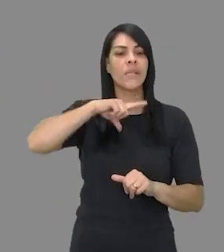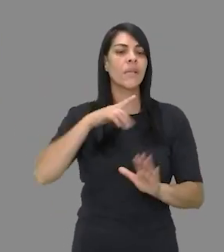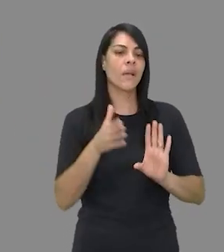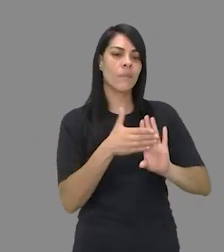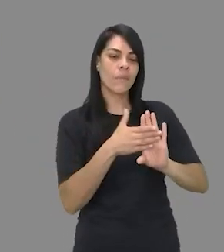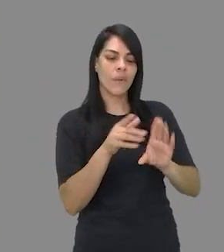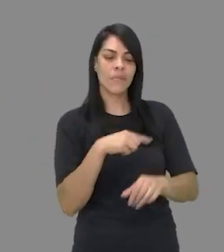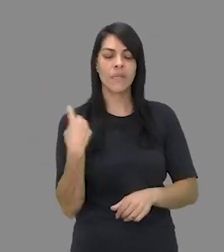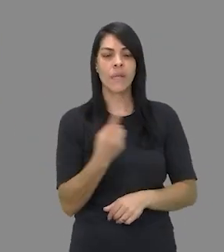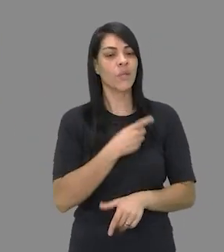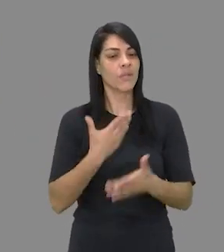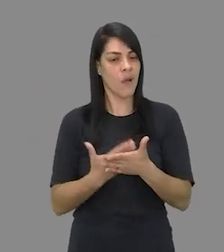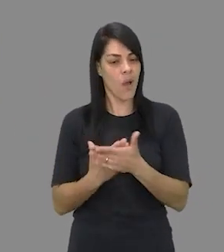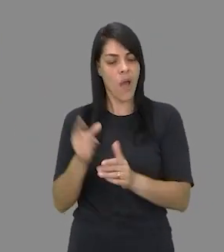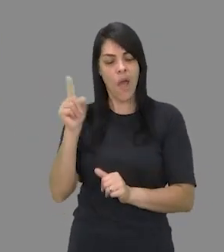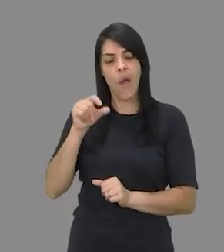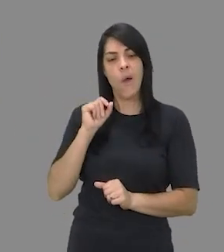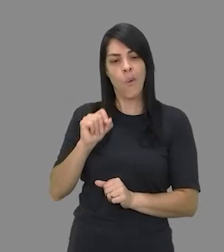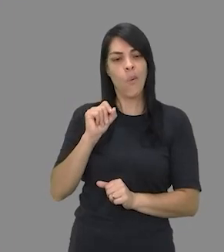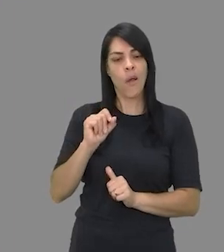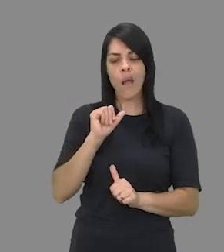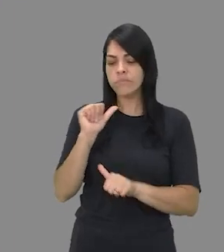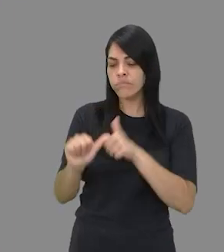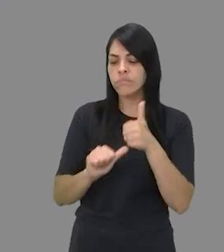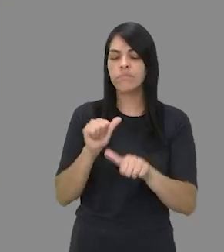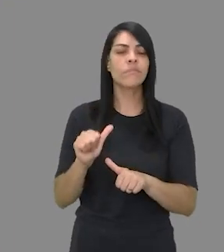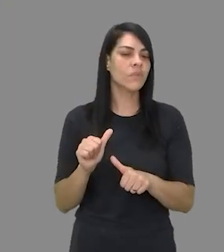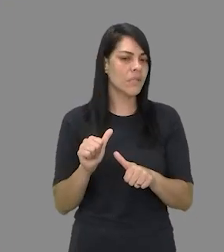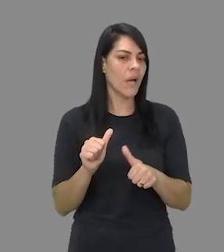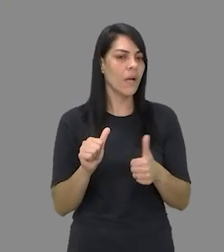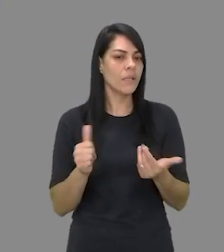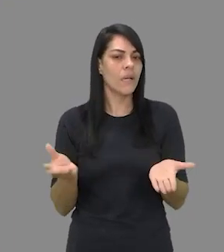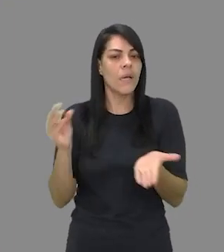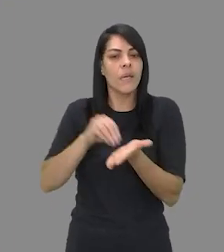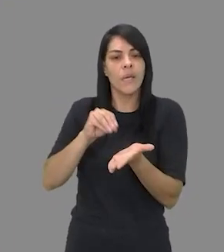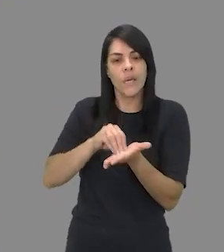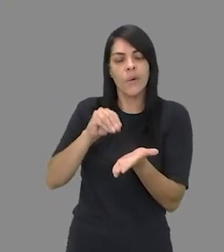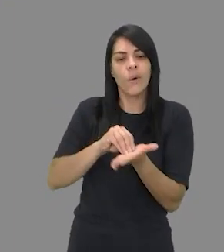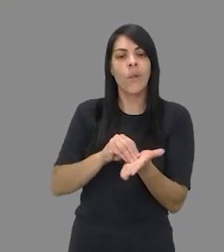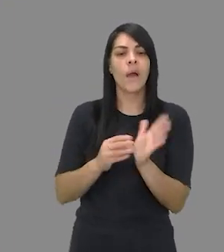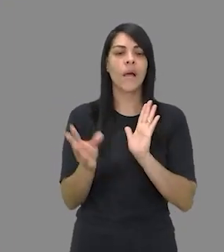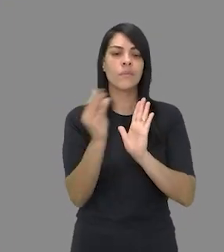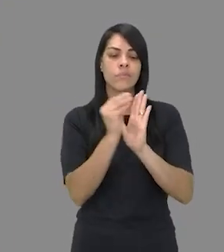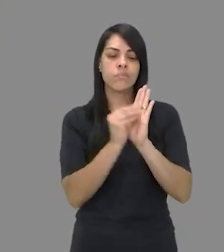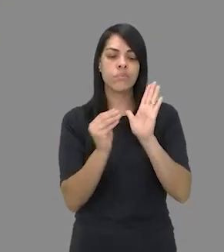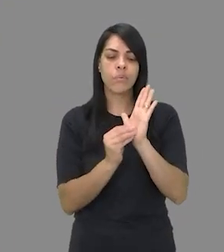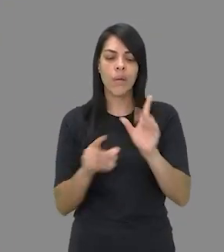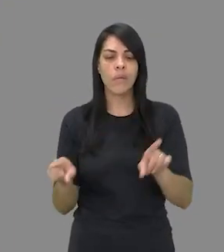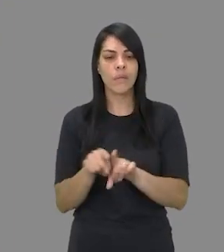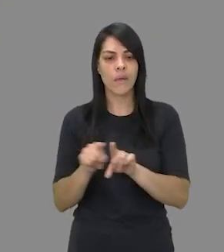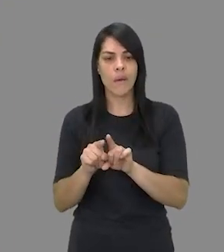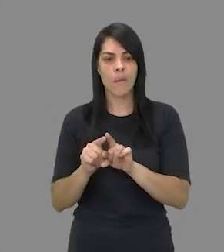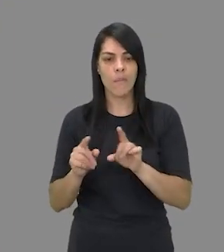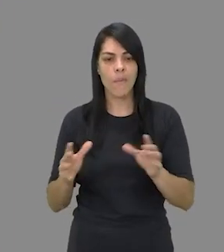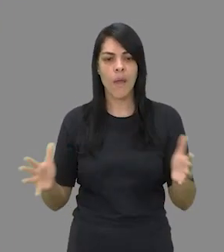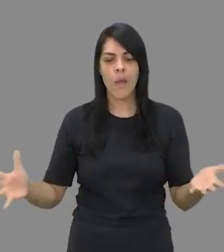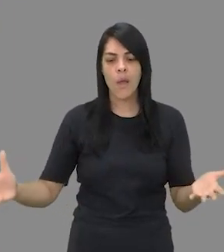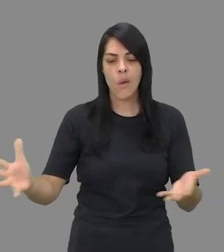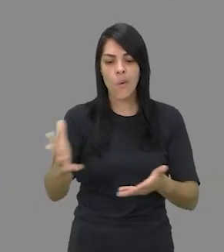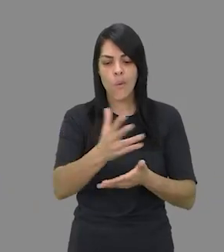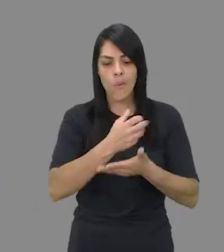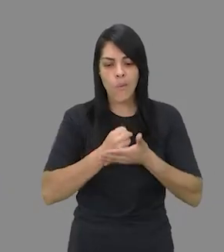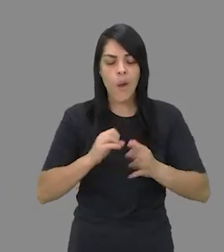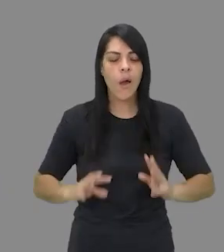aula, é que ele seja revertido aí na questão de englobar os colegas,